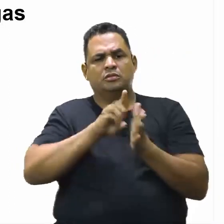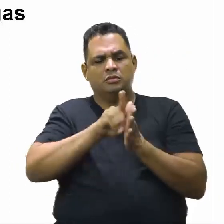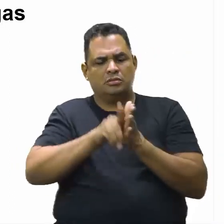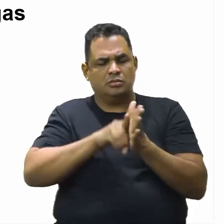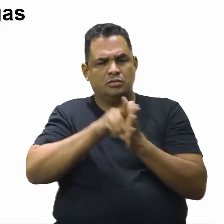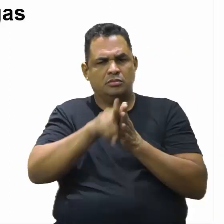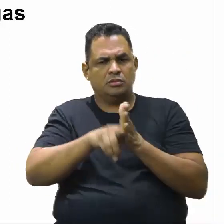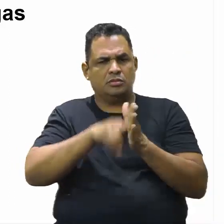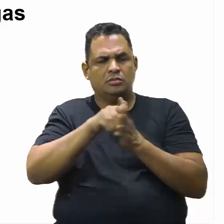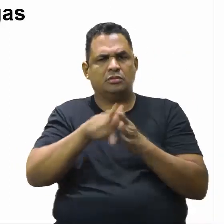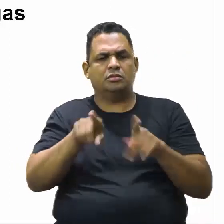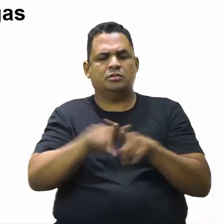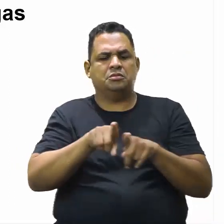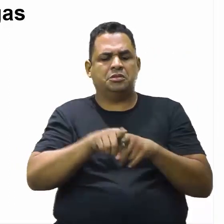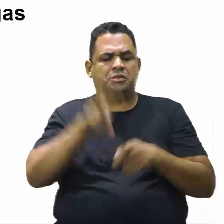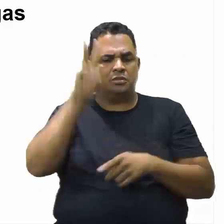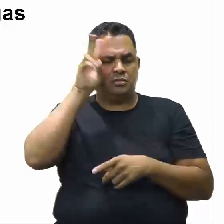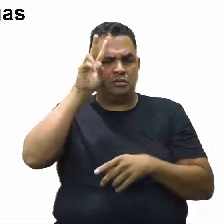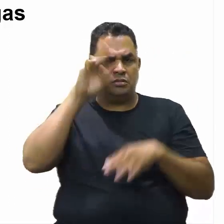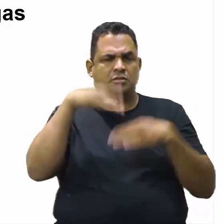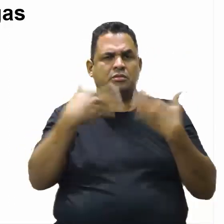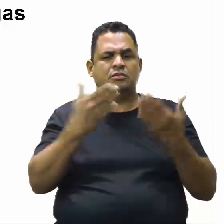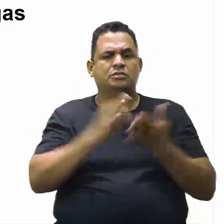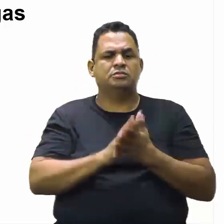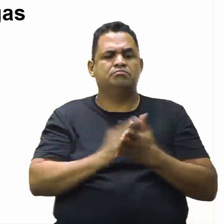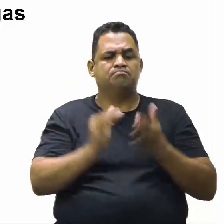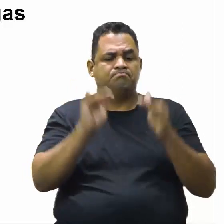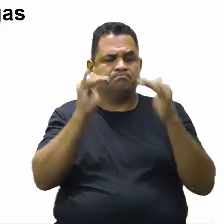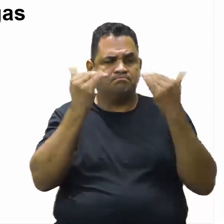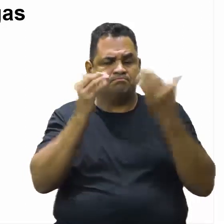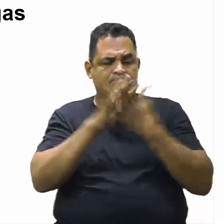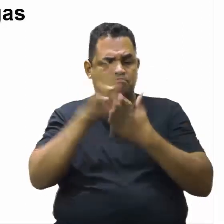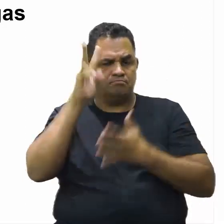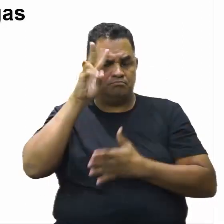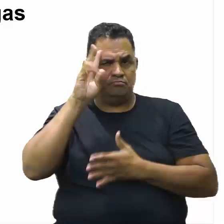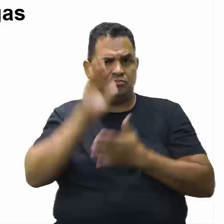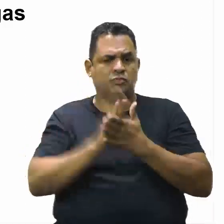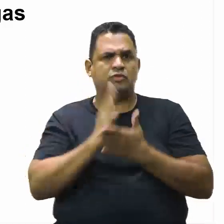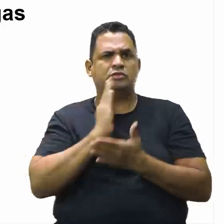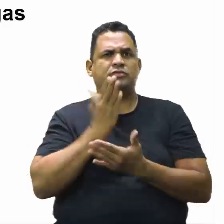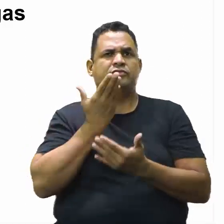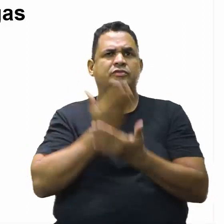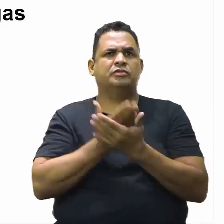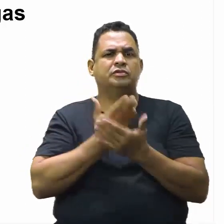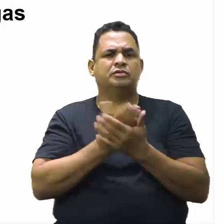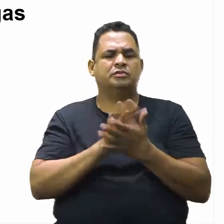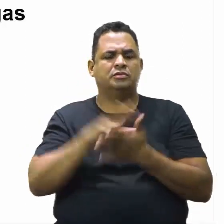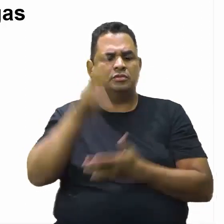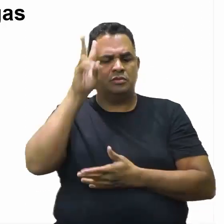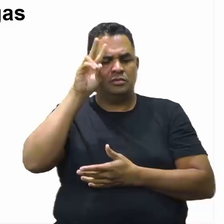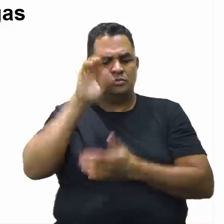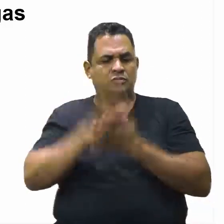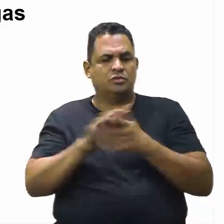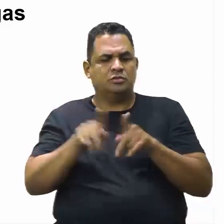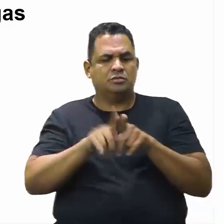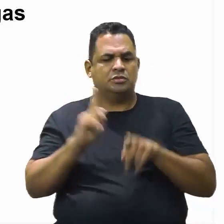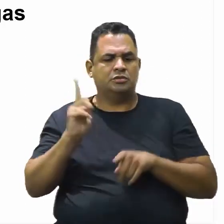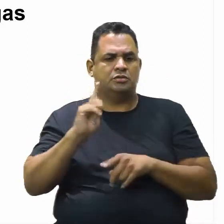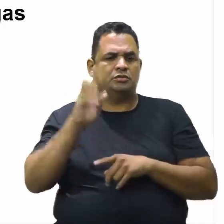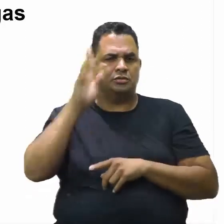Então essa questão aí é muito simples. É só prestar atenção, lembrar do que já foi estudado na história e na geografia de